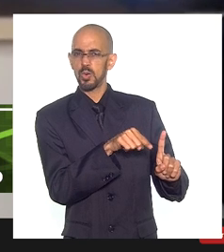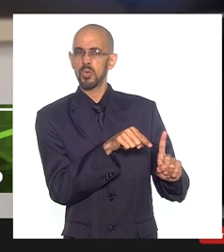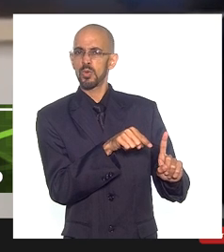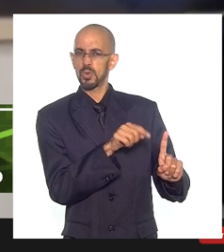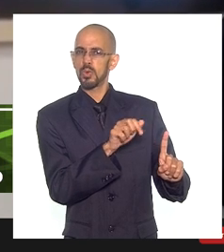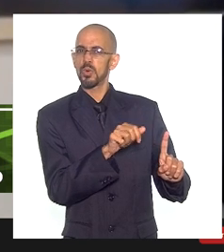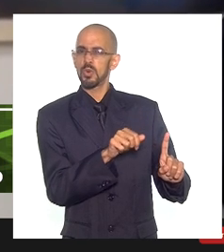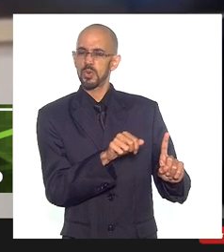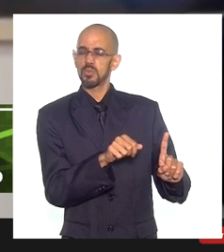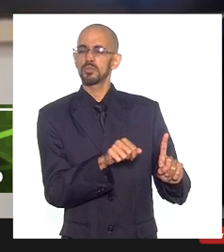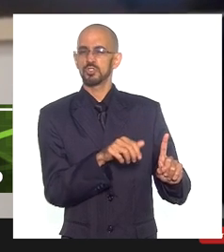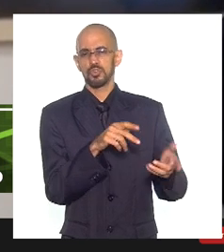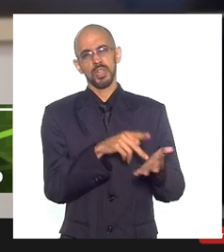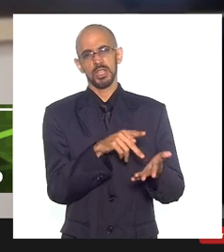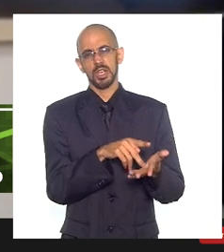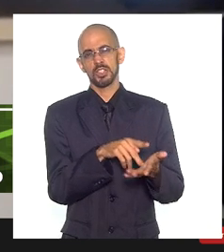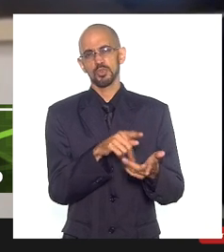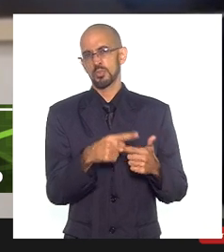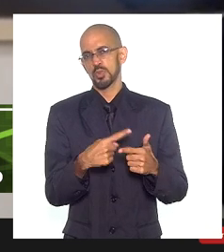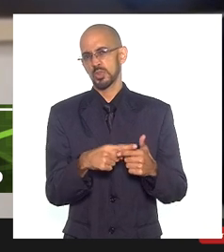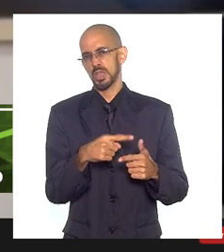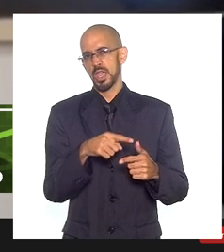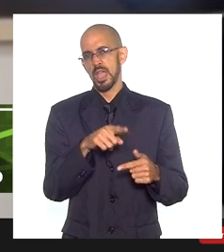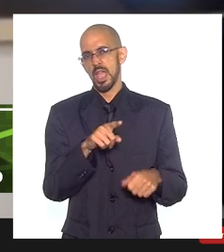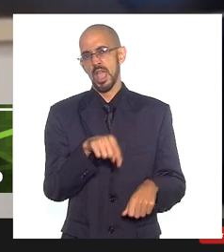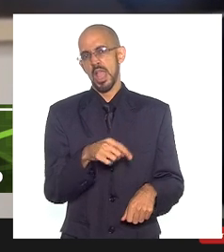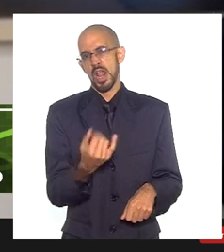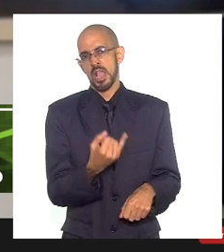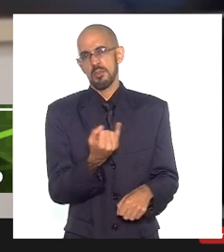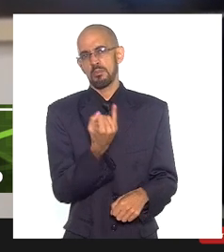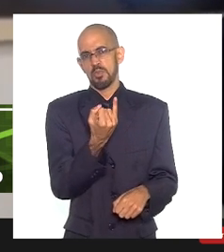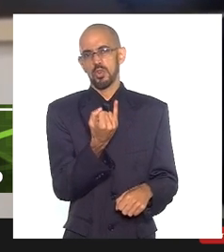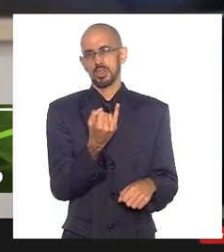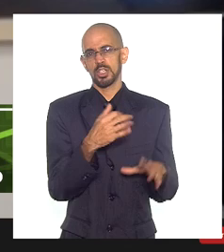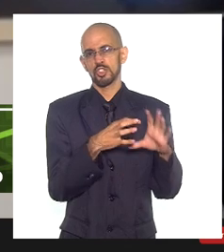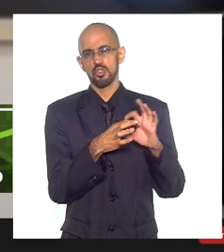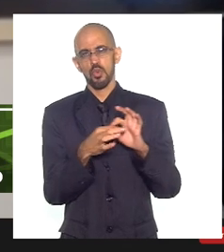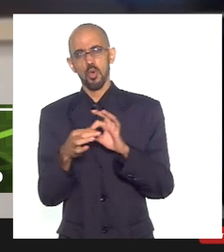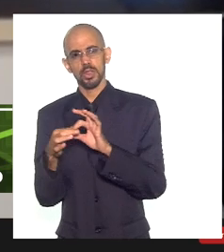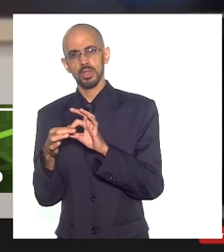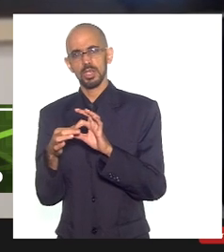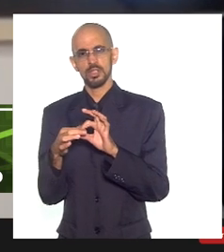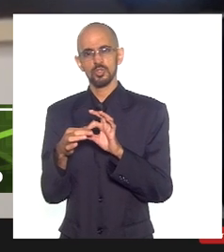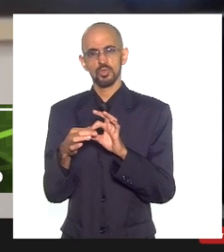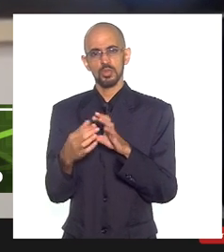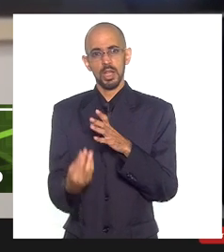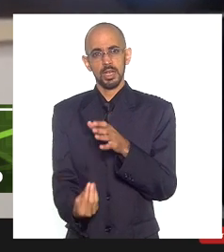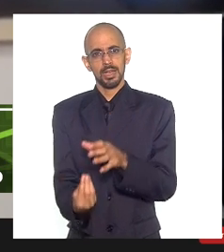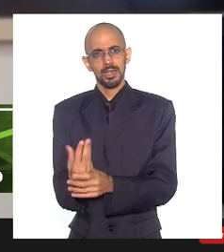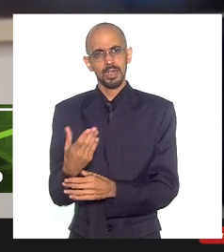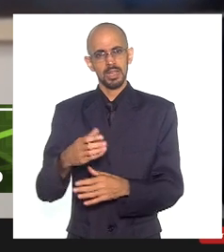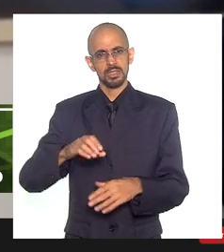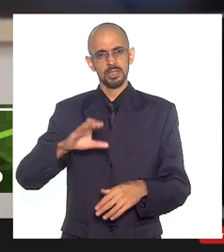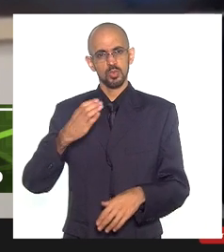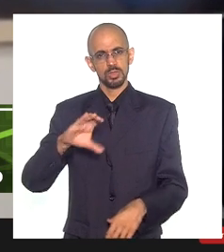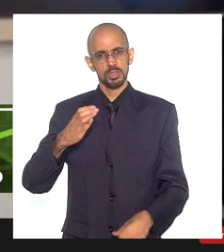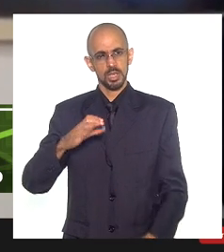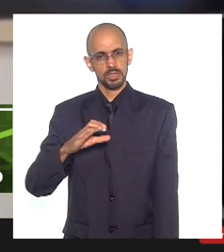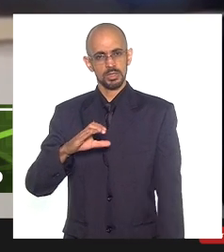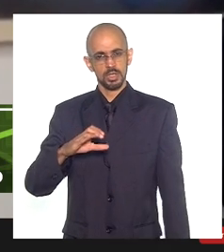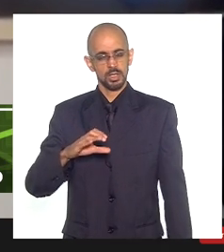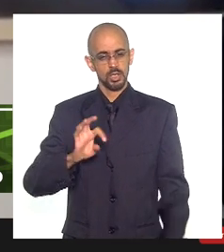reconhecimento da sua relevância no cenário da produção científica e os números todos